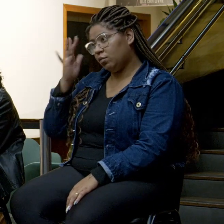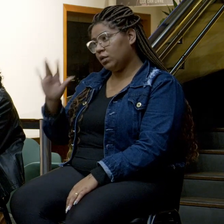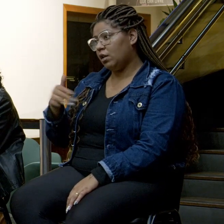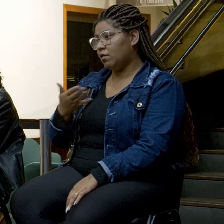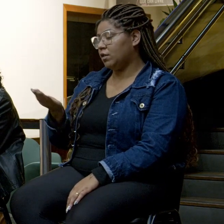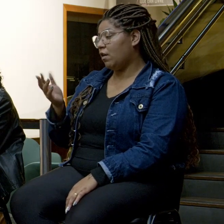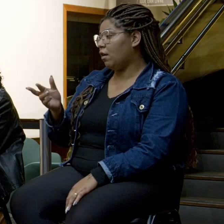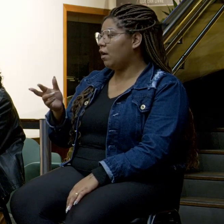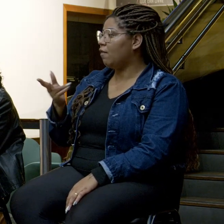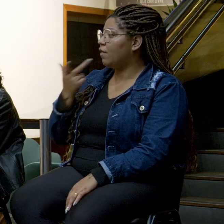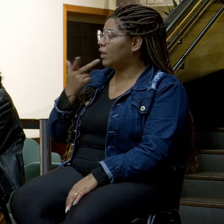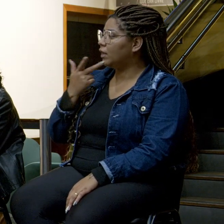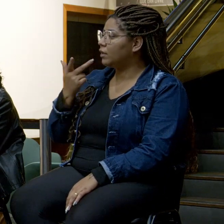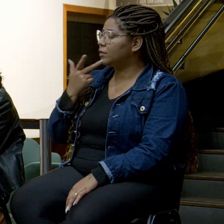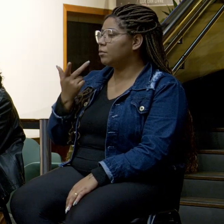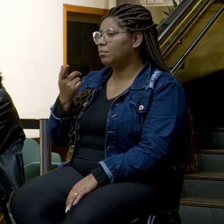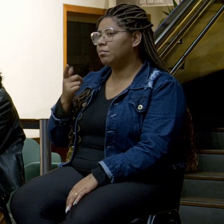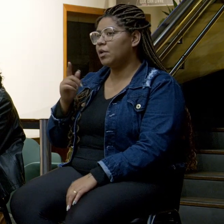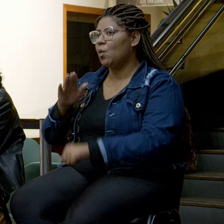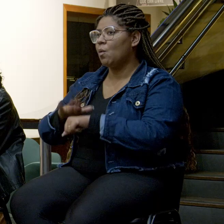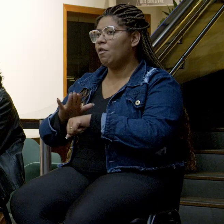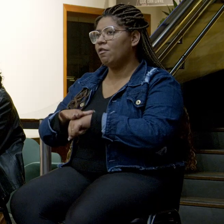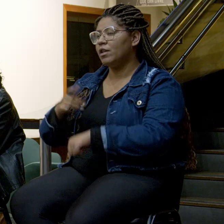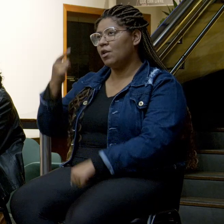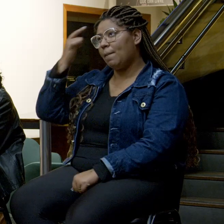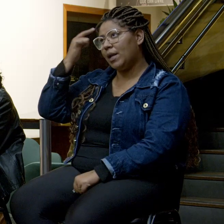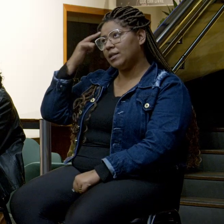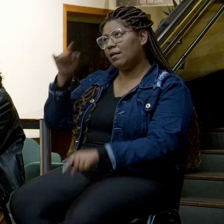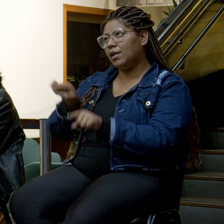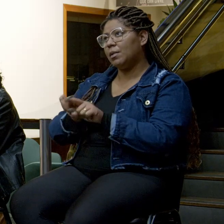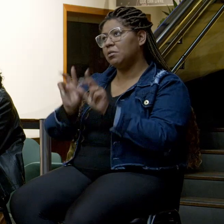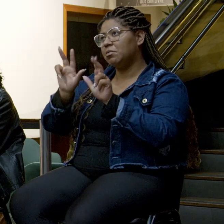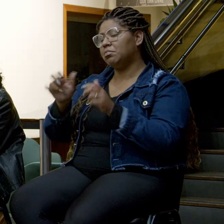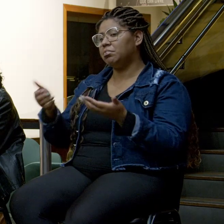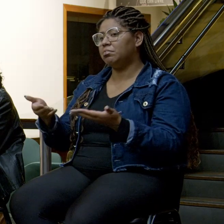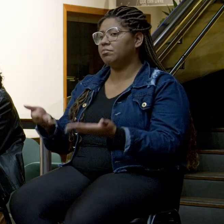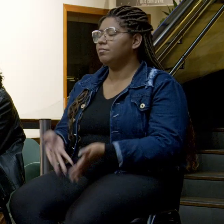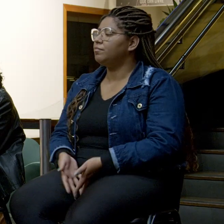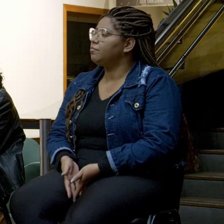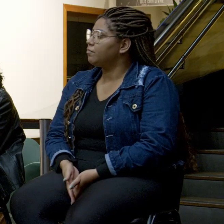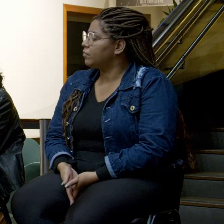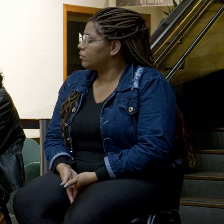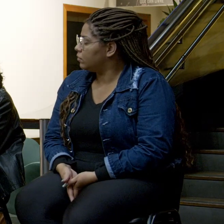você falar me fez pensar isso também, vendo a exposição.